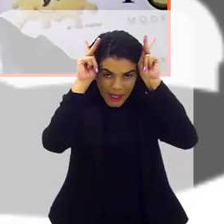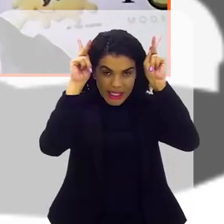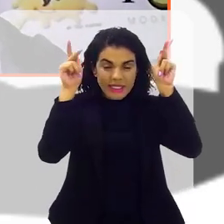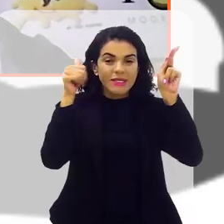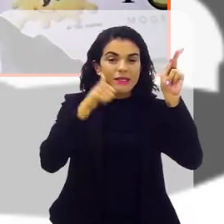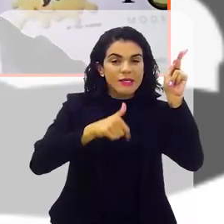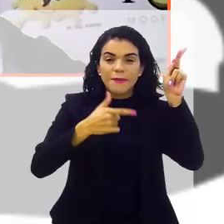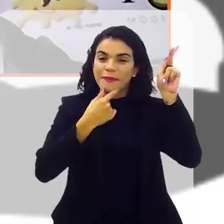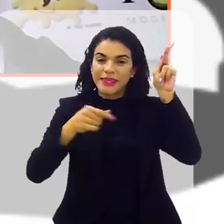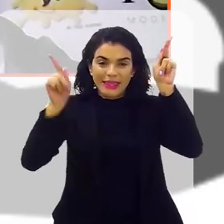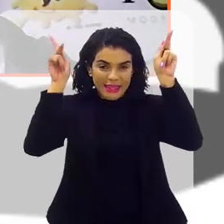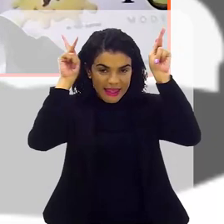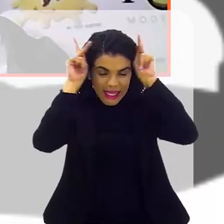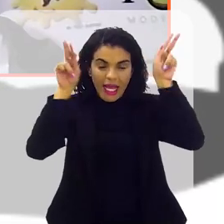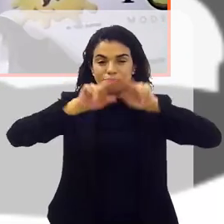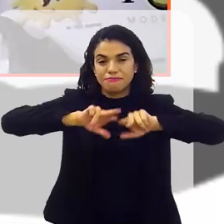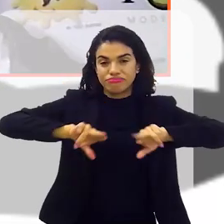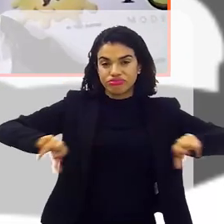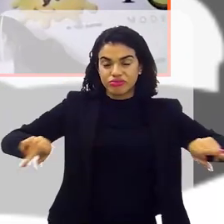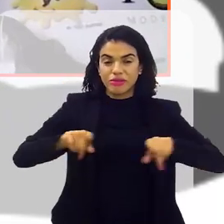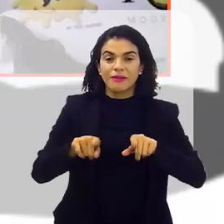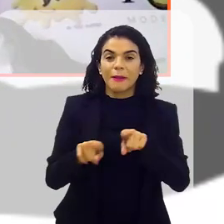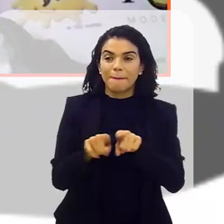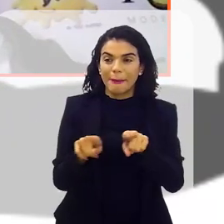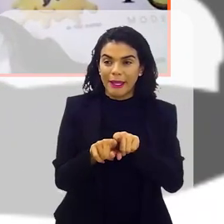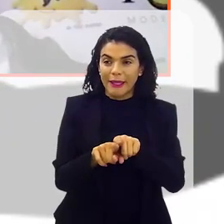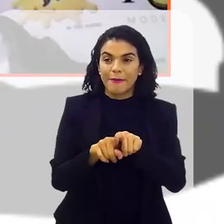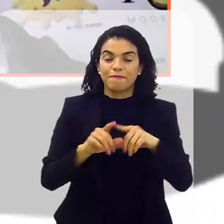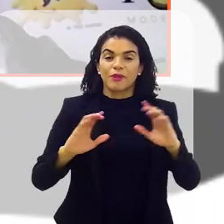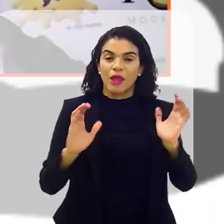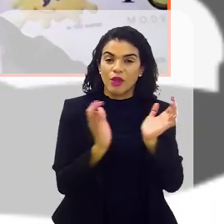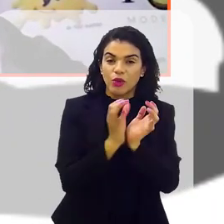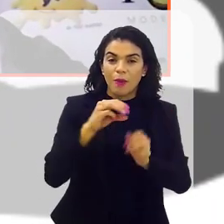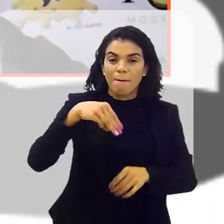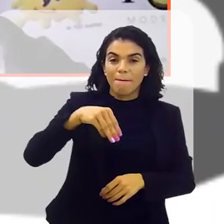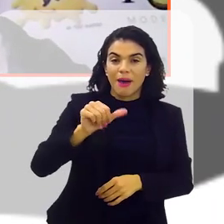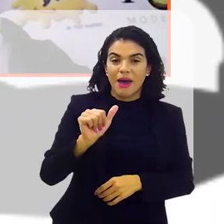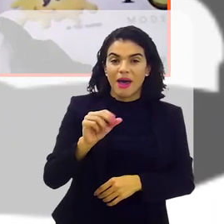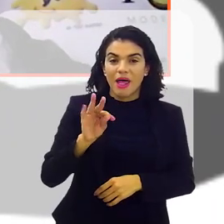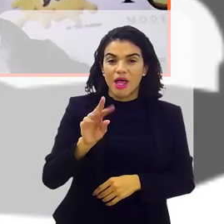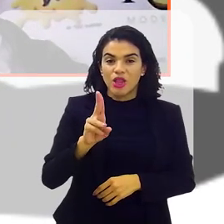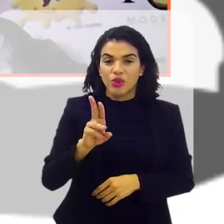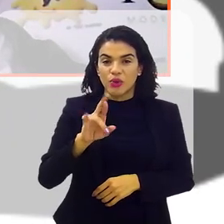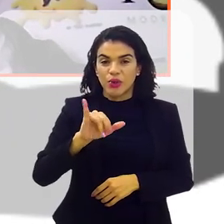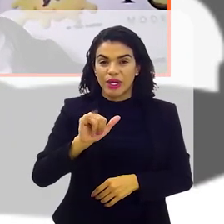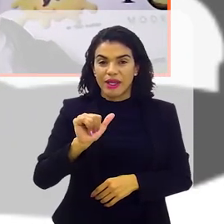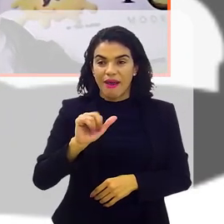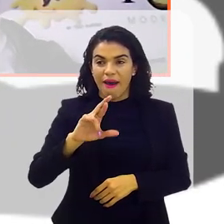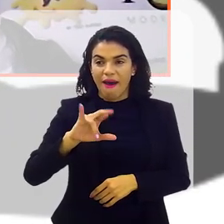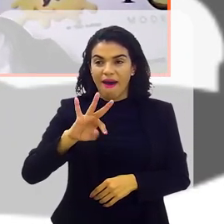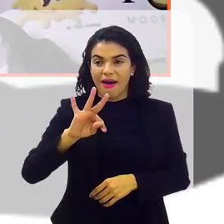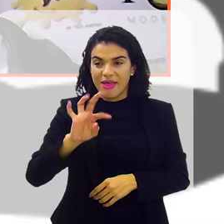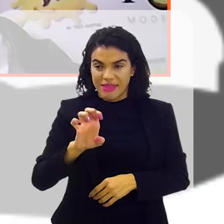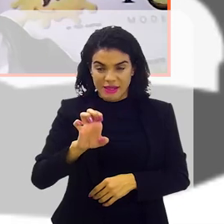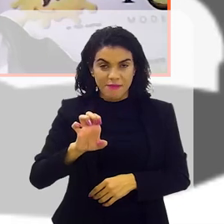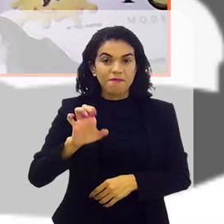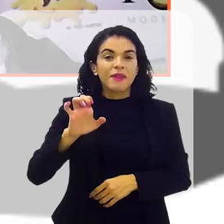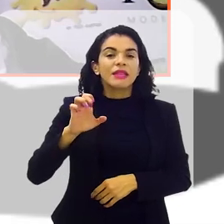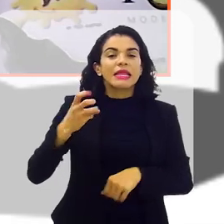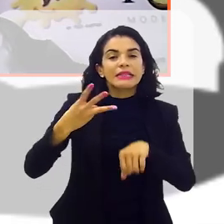com o meu grupo modal eu fiz um grupo mature arte que eu também tenho um grupo de